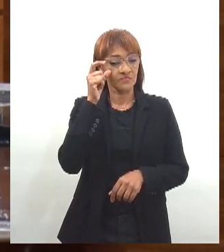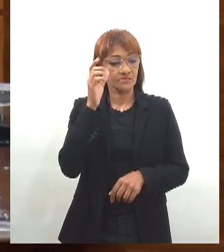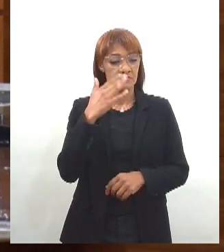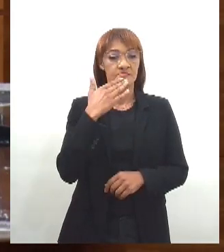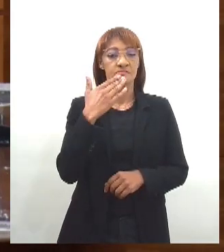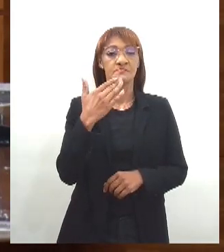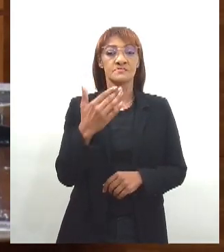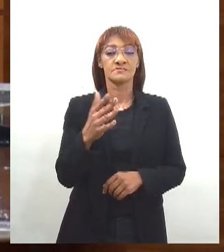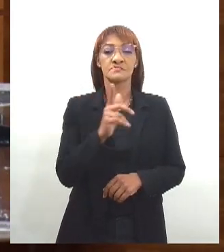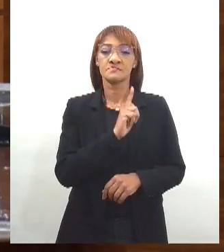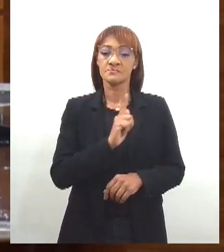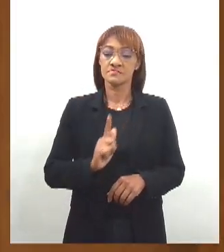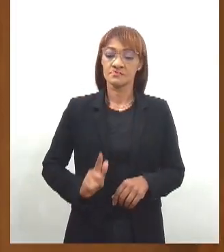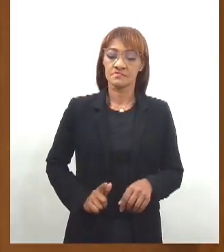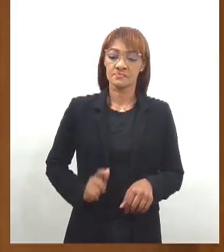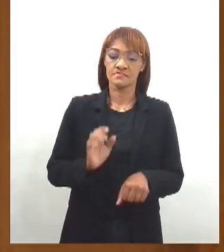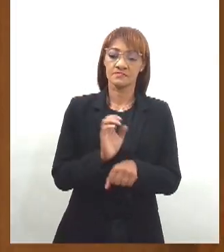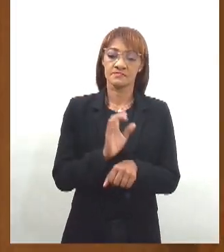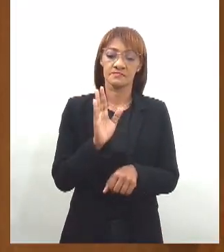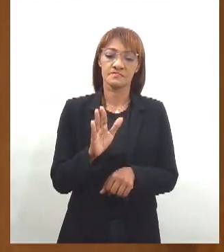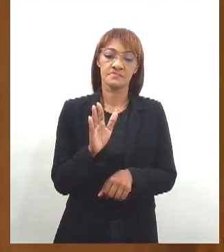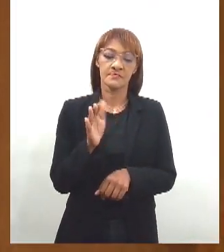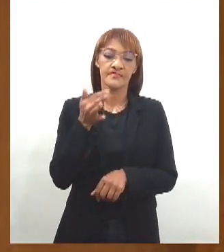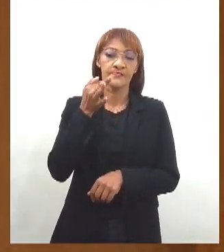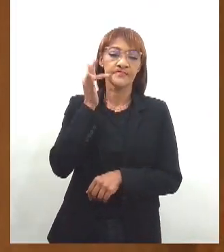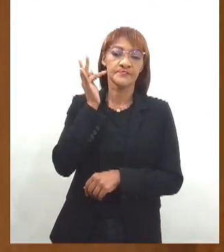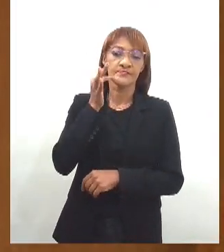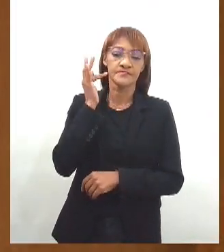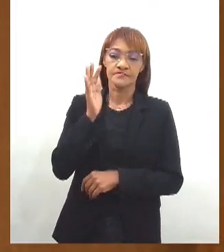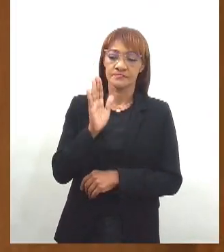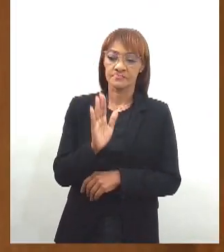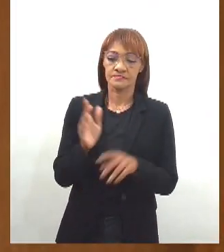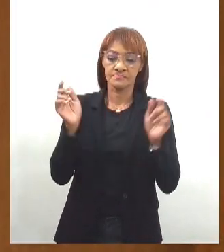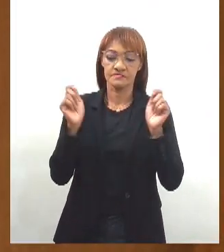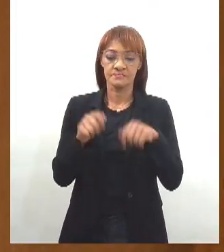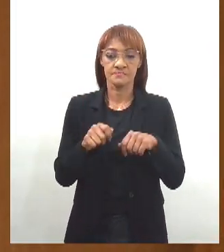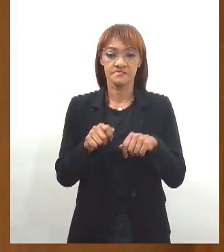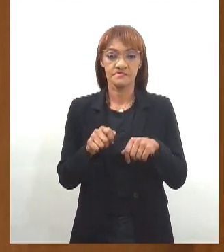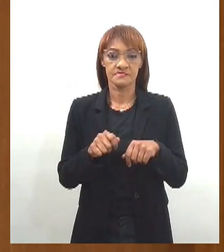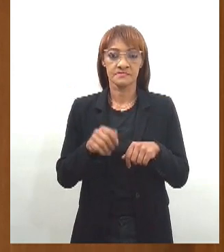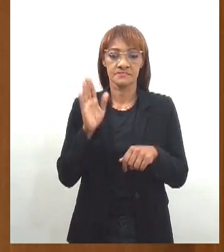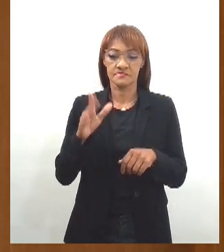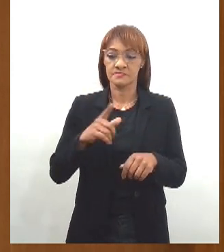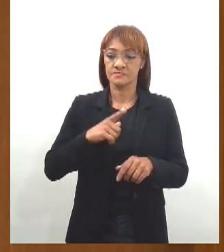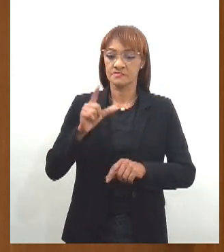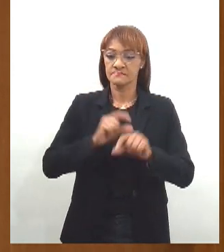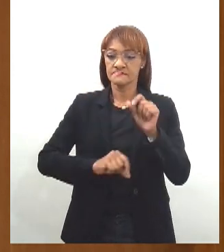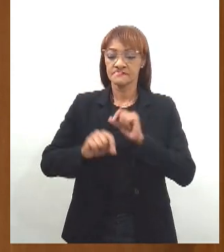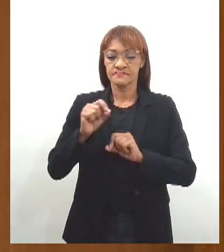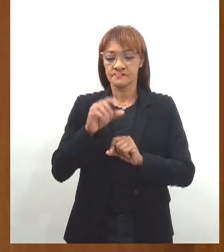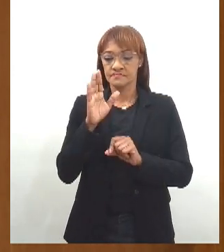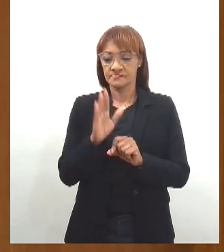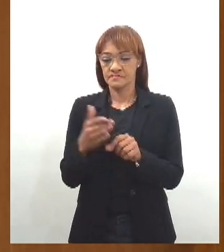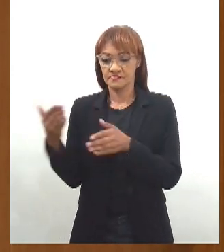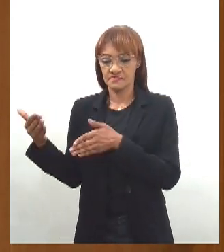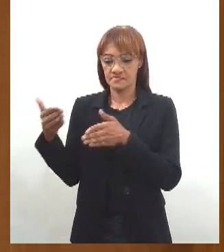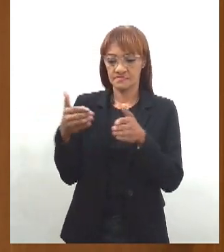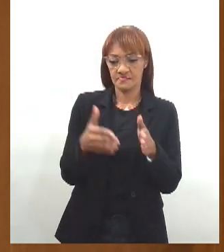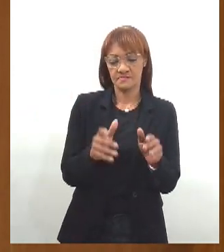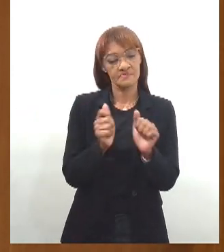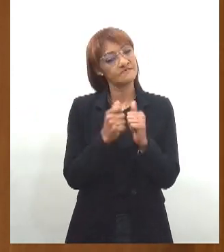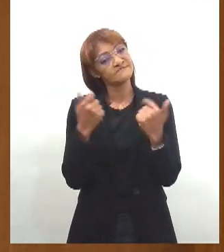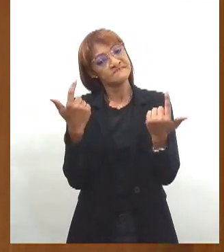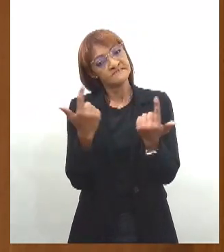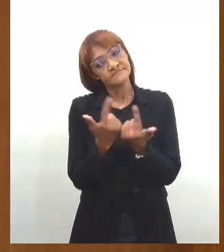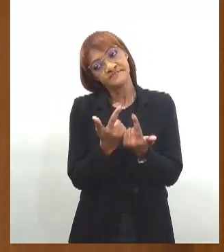do estado, Fábio Mitidieri, para que ele avalie a possibilidade de encaminhar à casa um projeto de lei que